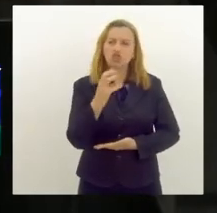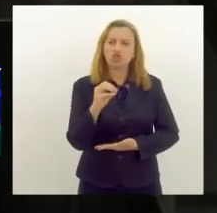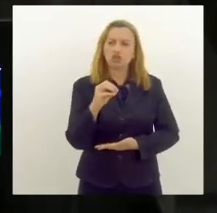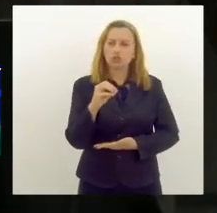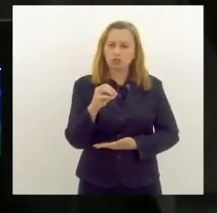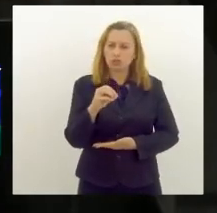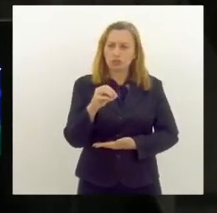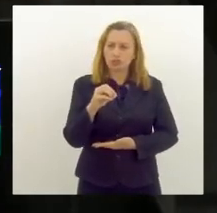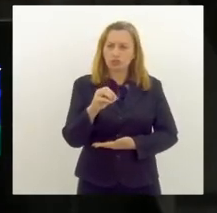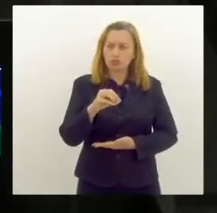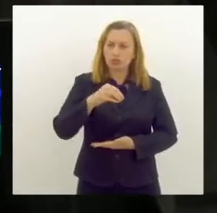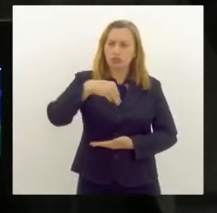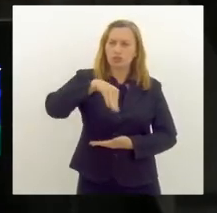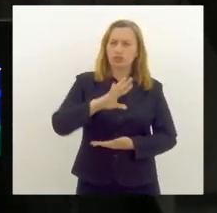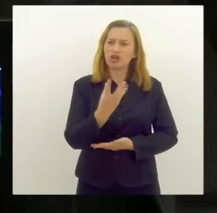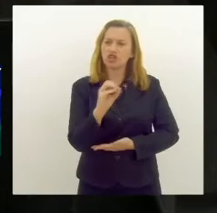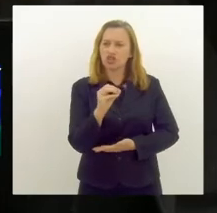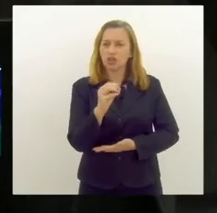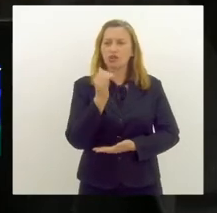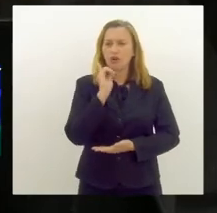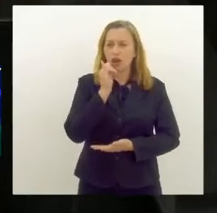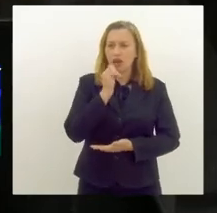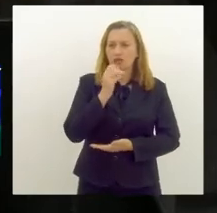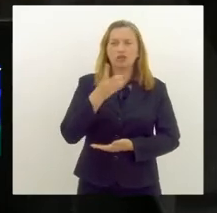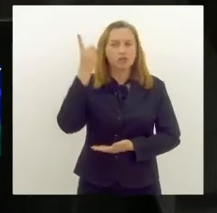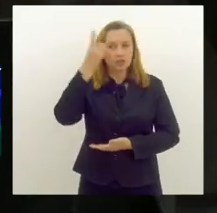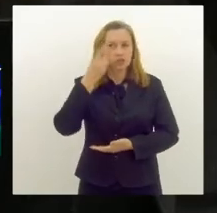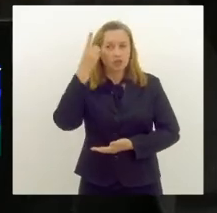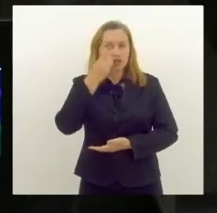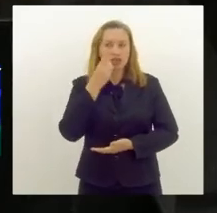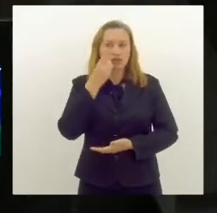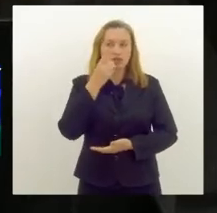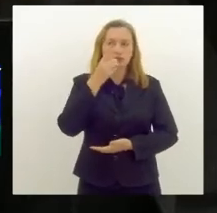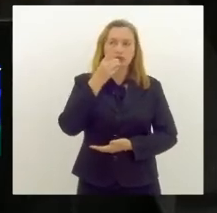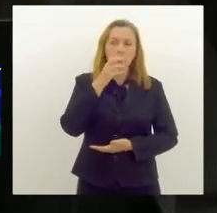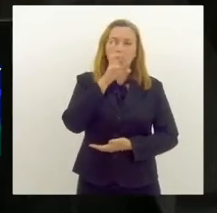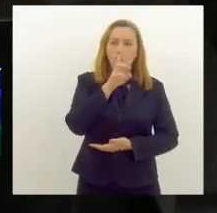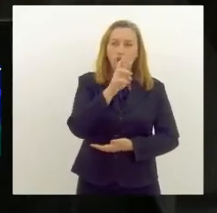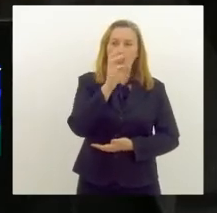Machado, foi relator o deputado Rodrigo Bacelar.